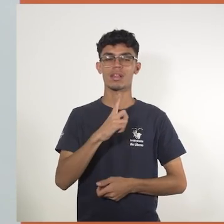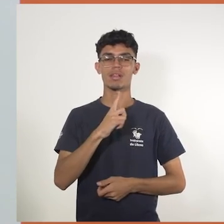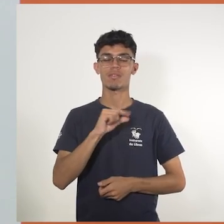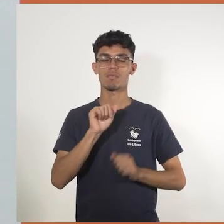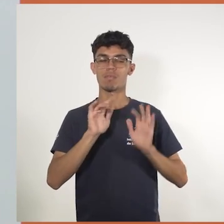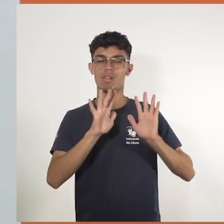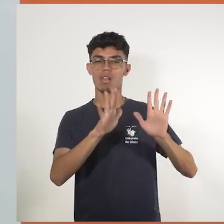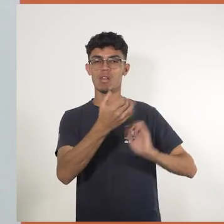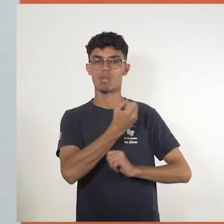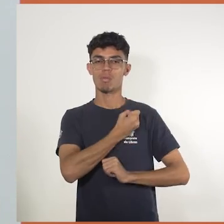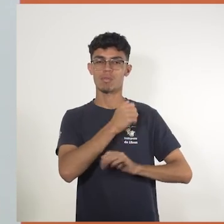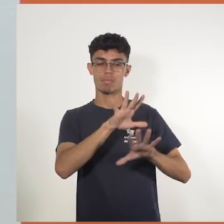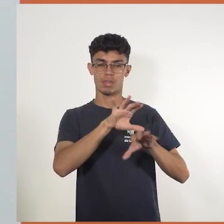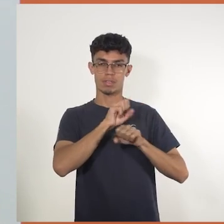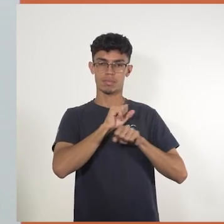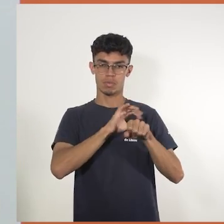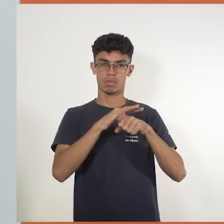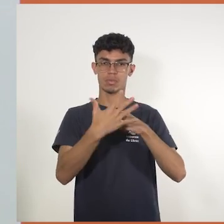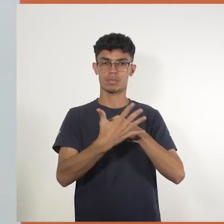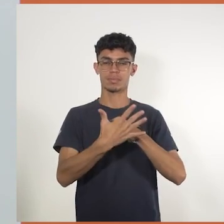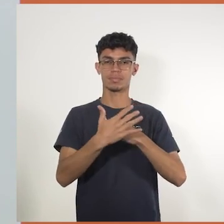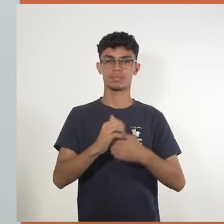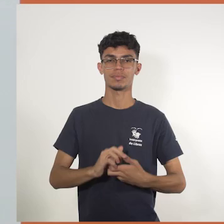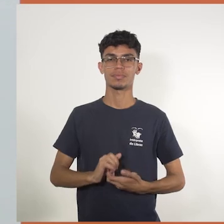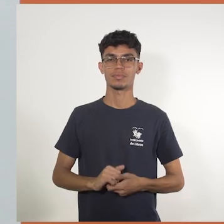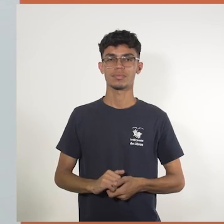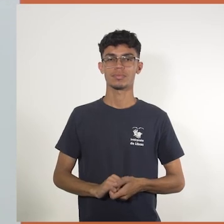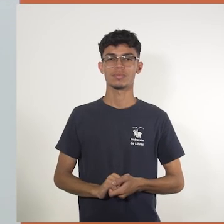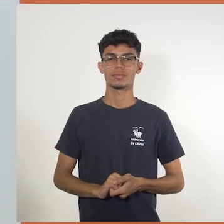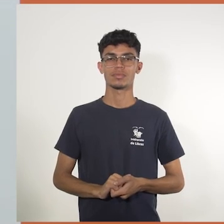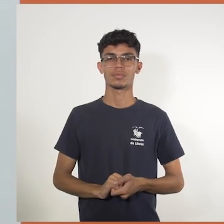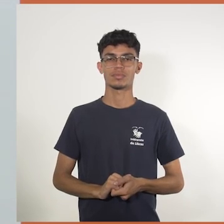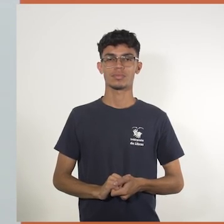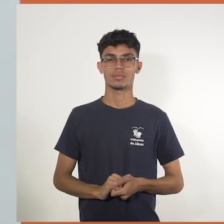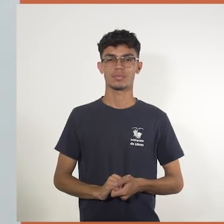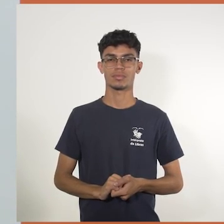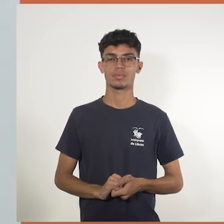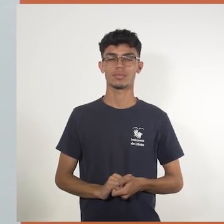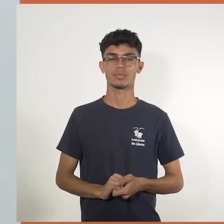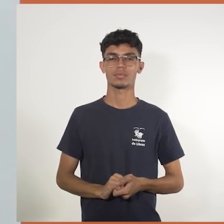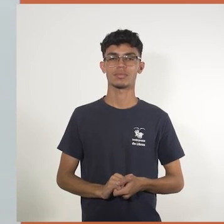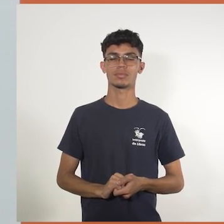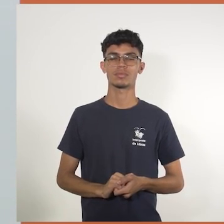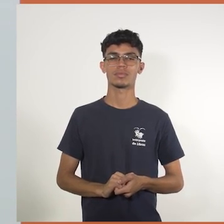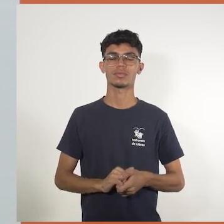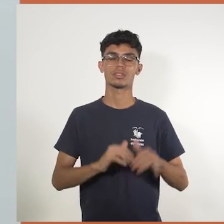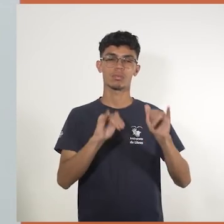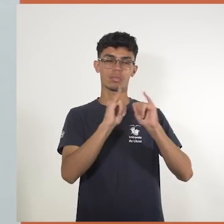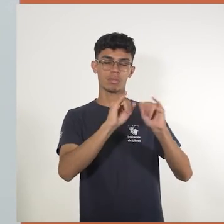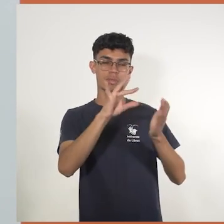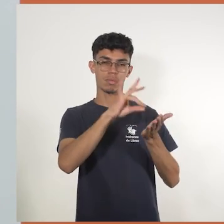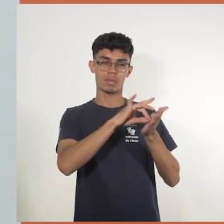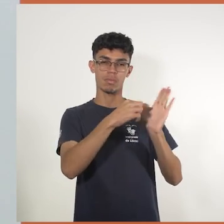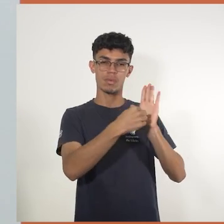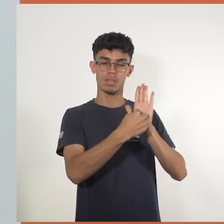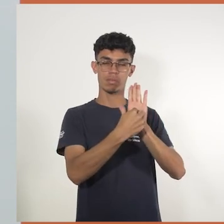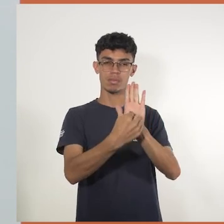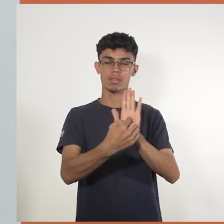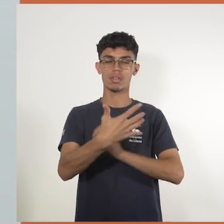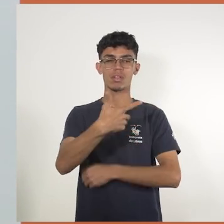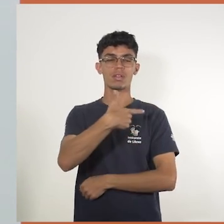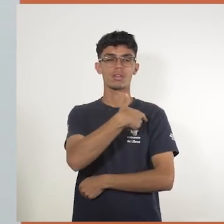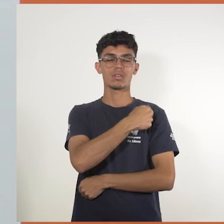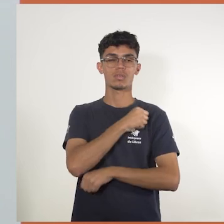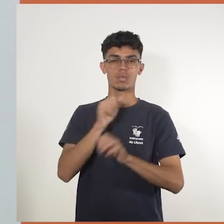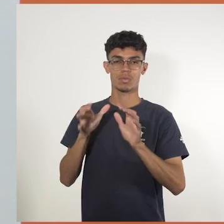né? Então, nós acreditamos que seguramente nós vamos comprovar a eficácia e a eficiência da vacinação